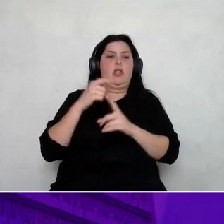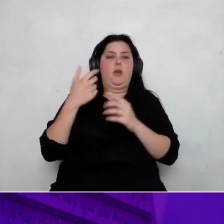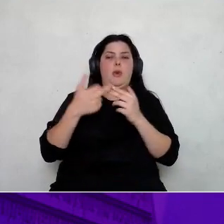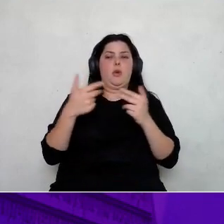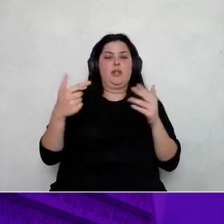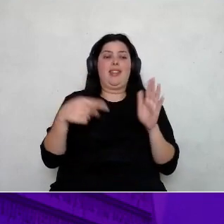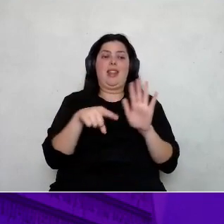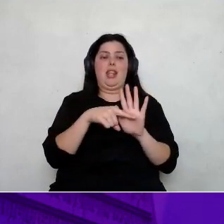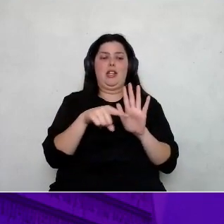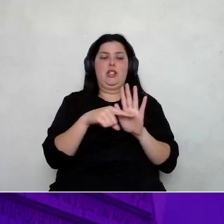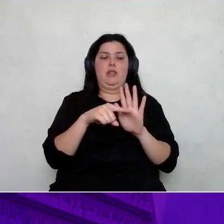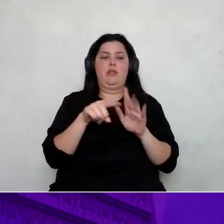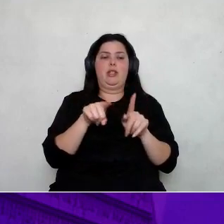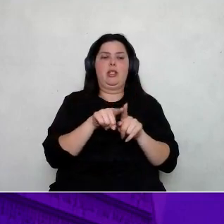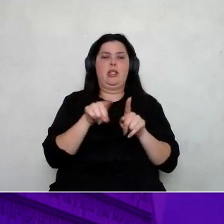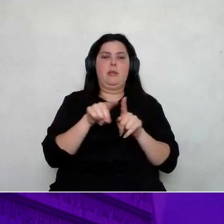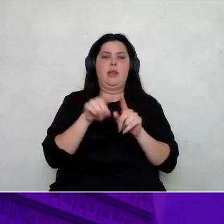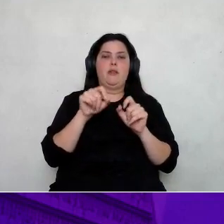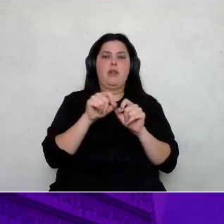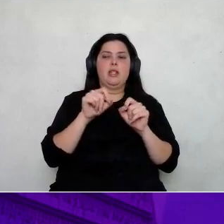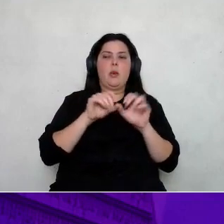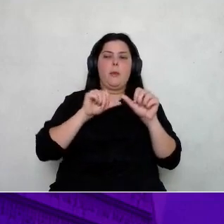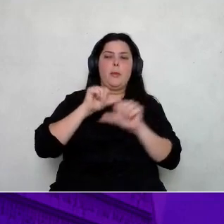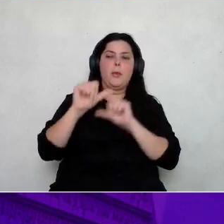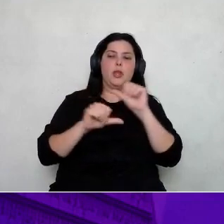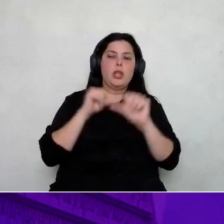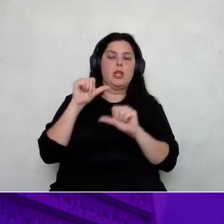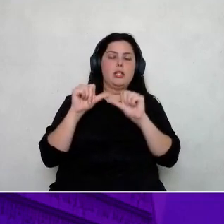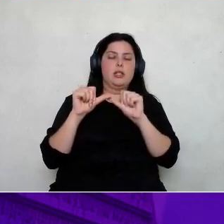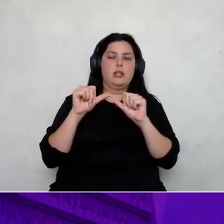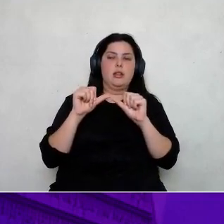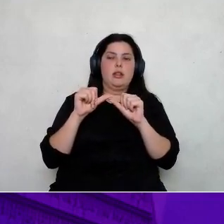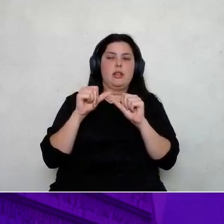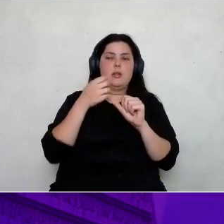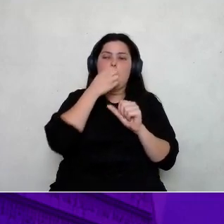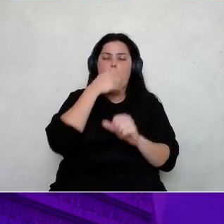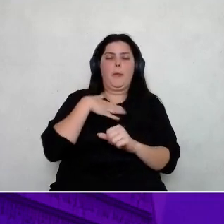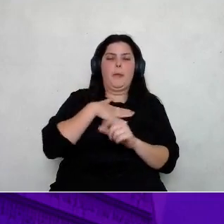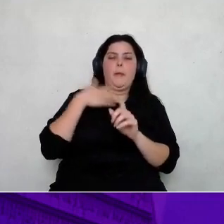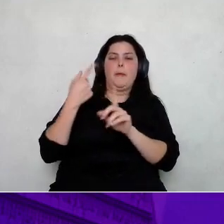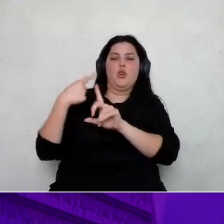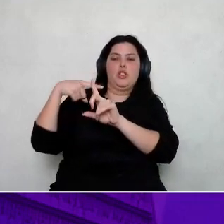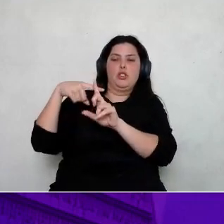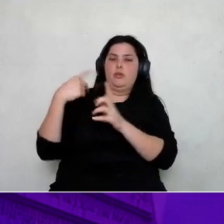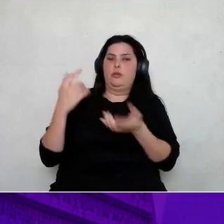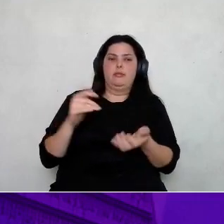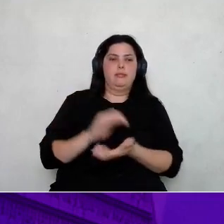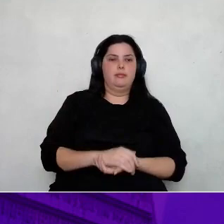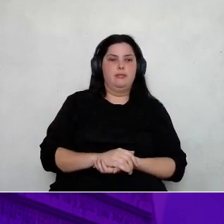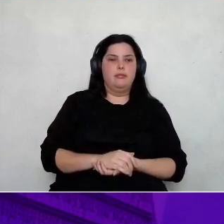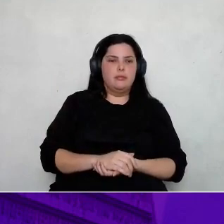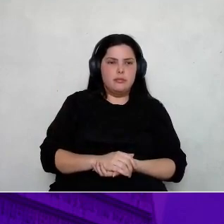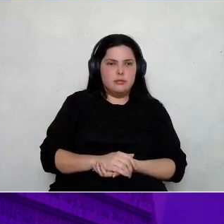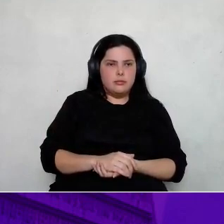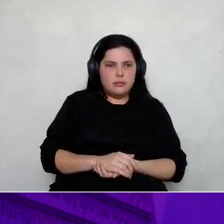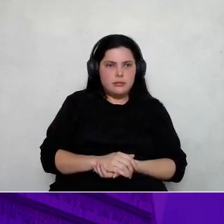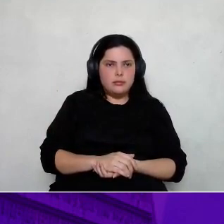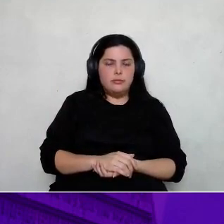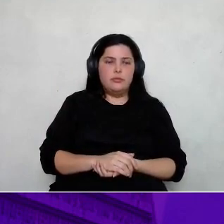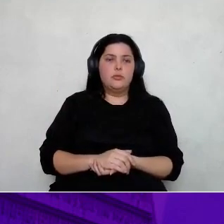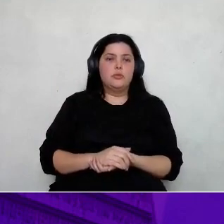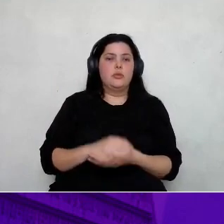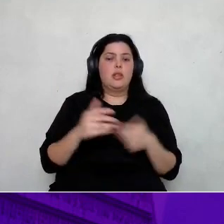forma que você pode fazer uma pequena modificação e pode ser um impacto positivo. Como eu falei, quando a gente trabalha mais focado